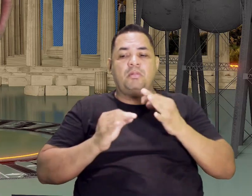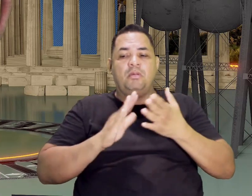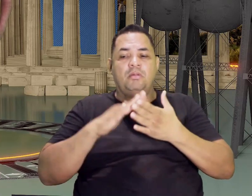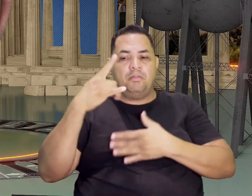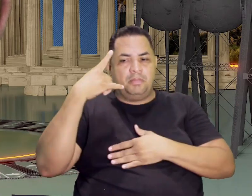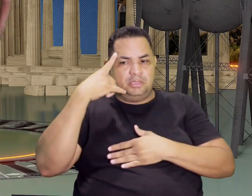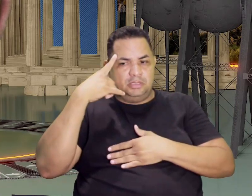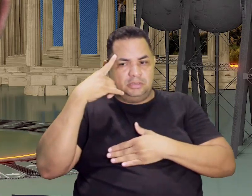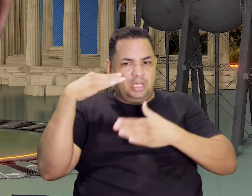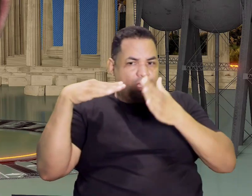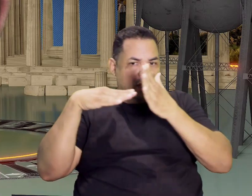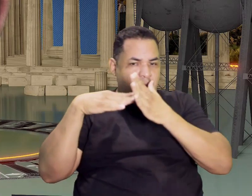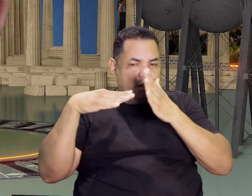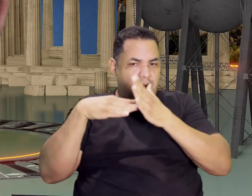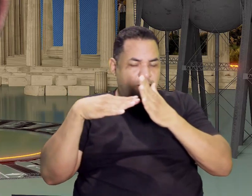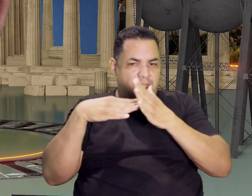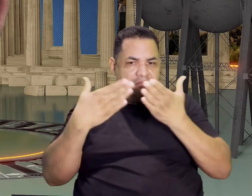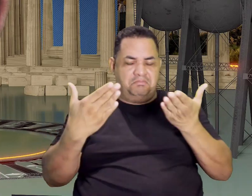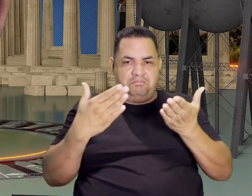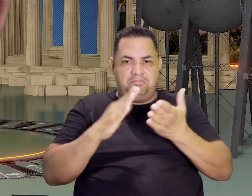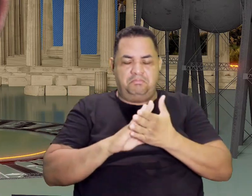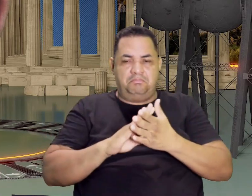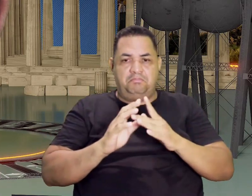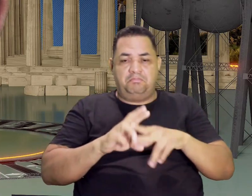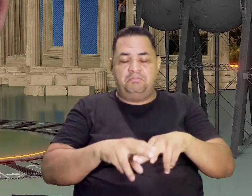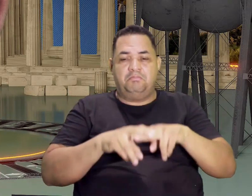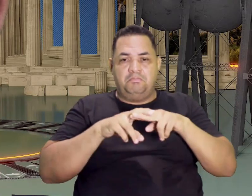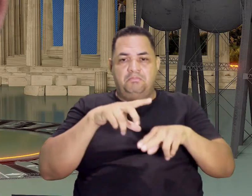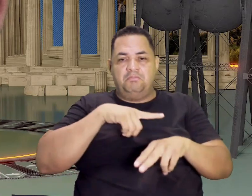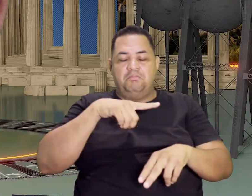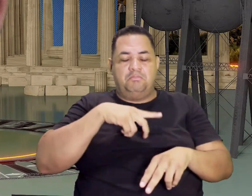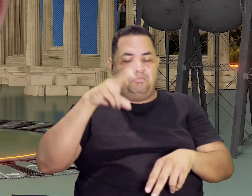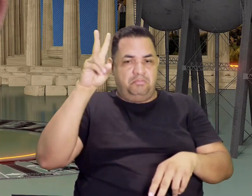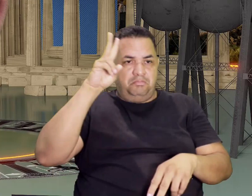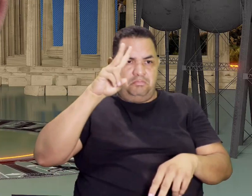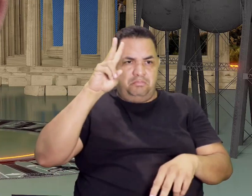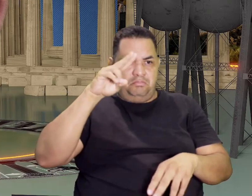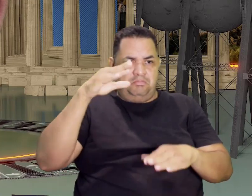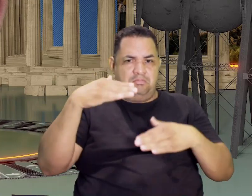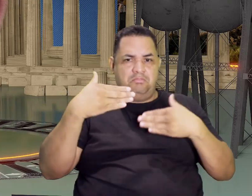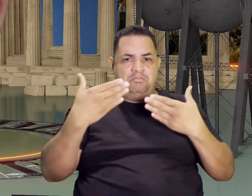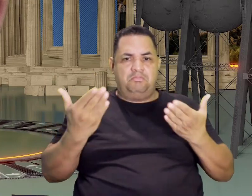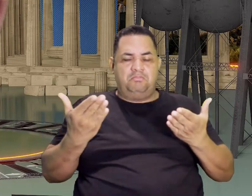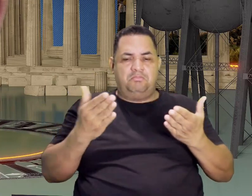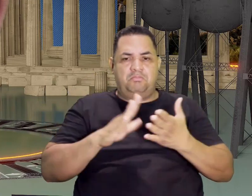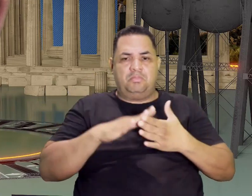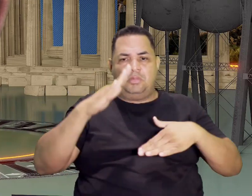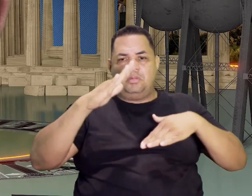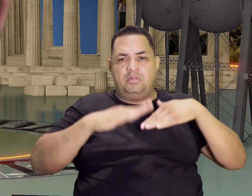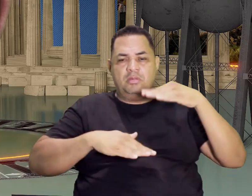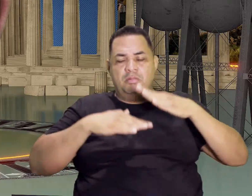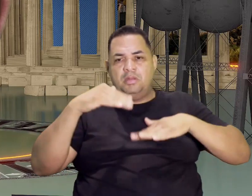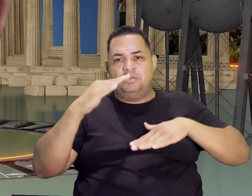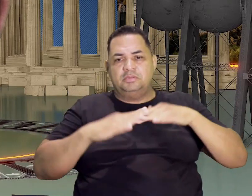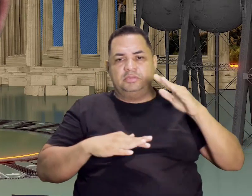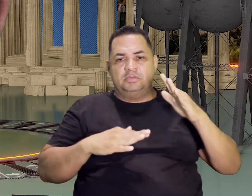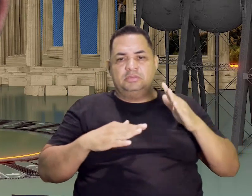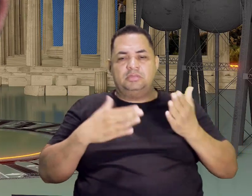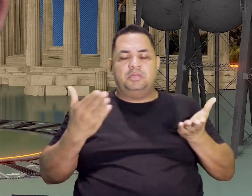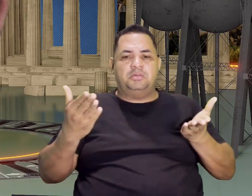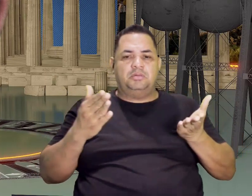pensar fechada. Por isso que alguns historiadores ditam que aquilo, né, alguns especialistas, não só